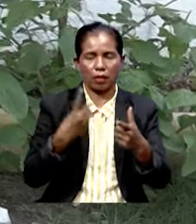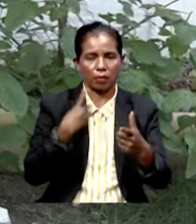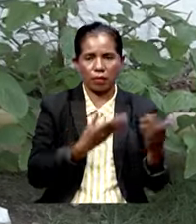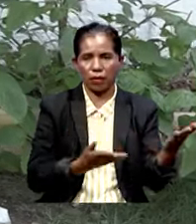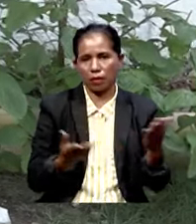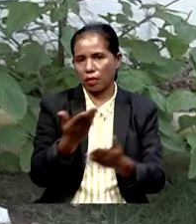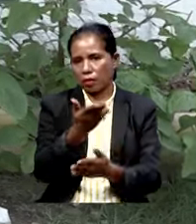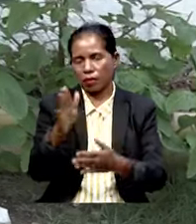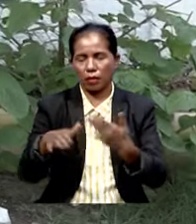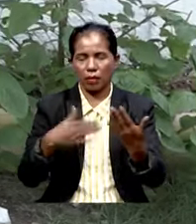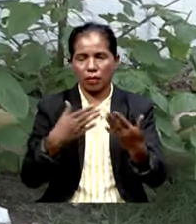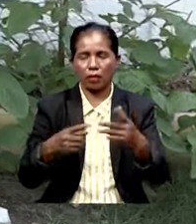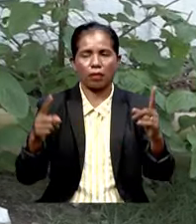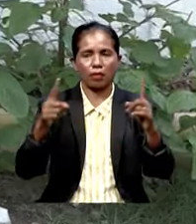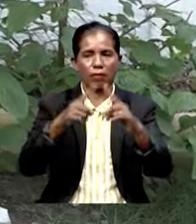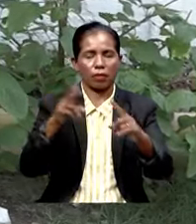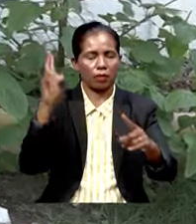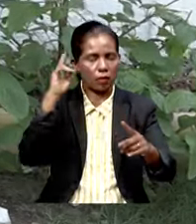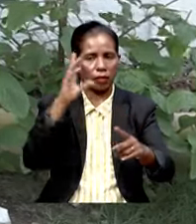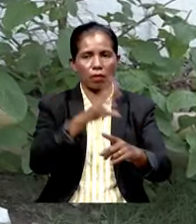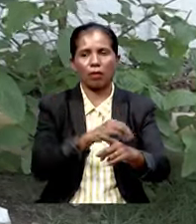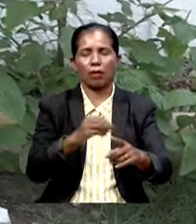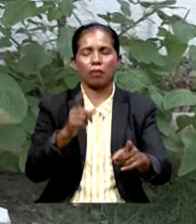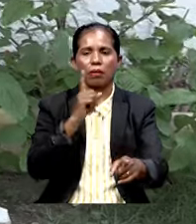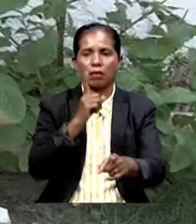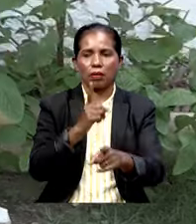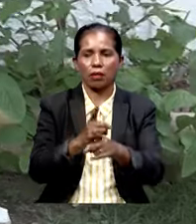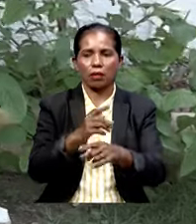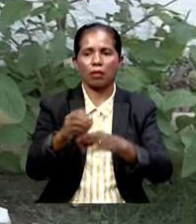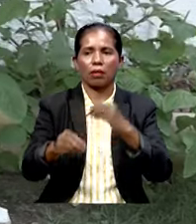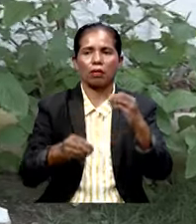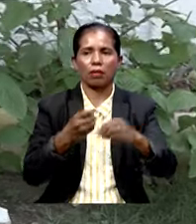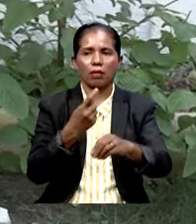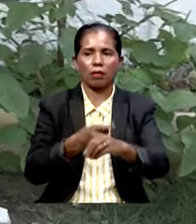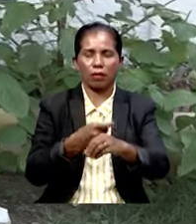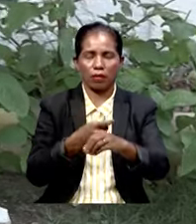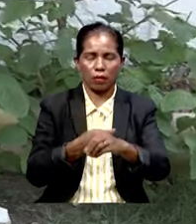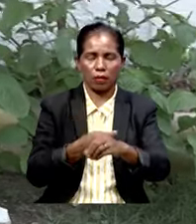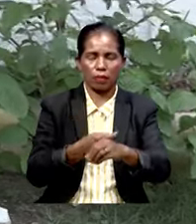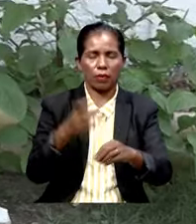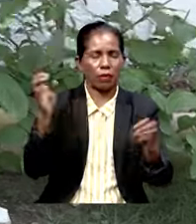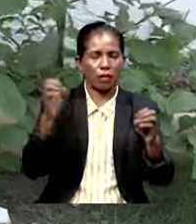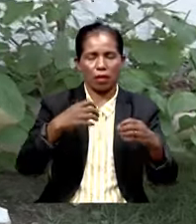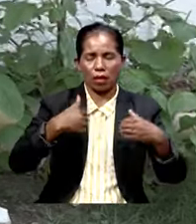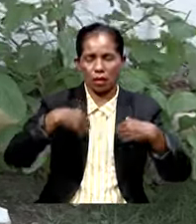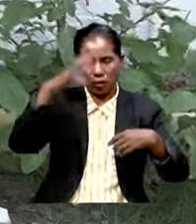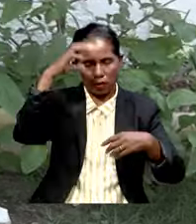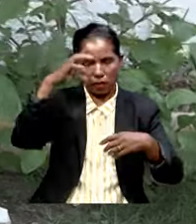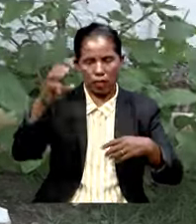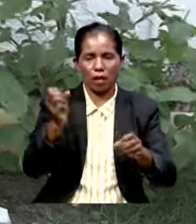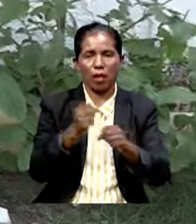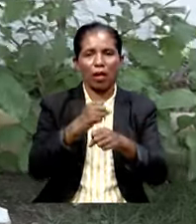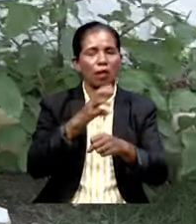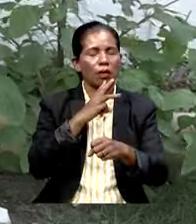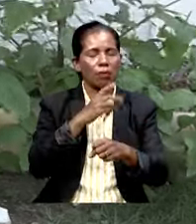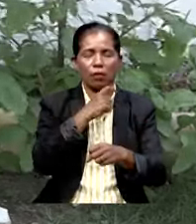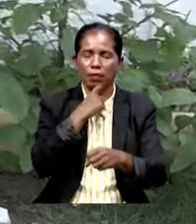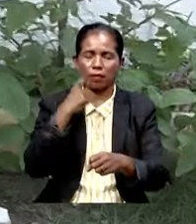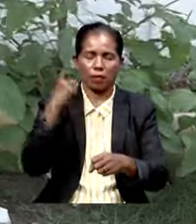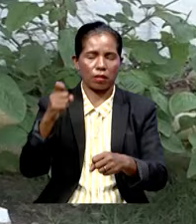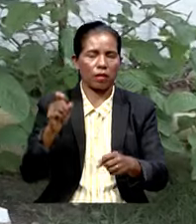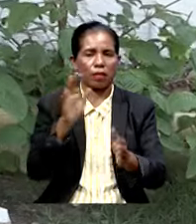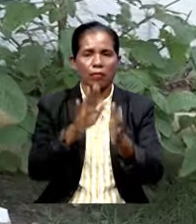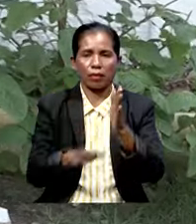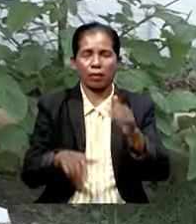da bot sira barona explicasaun ne be detalha, kona ba tempo bai lorong naro, halo be matan saimaran, no ha menos be